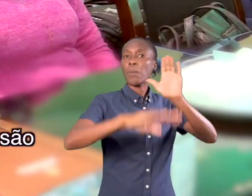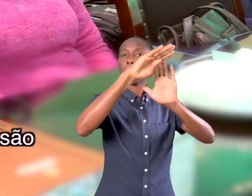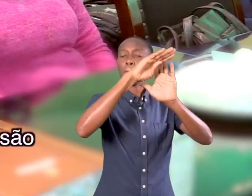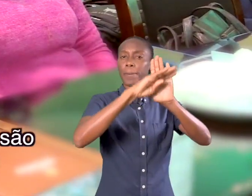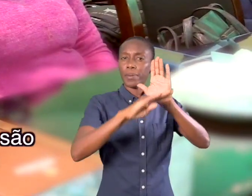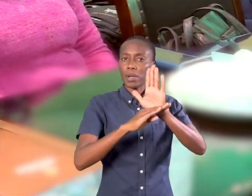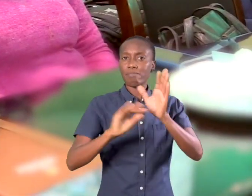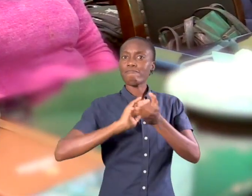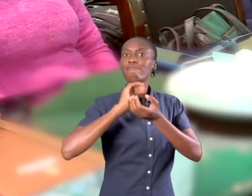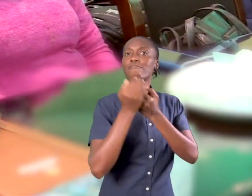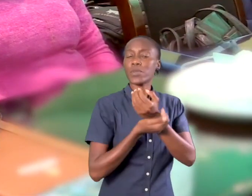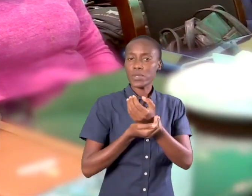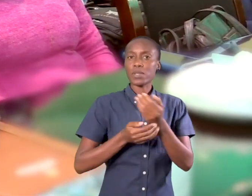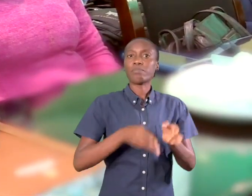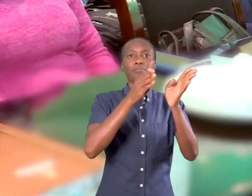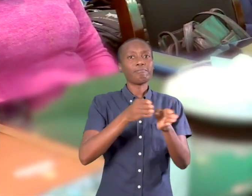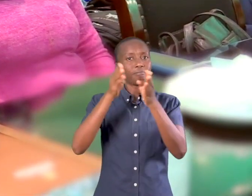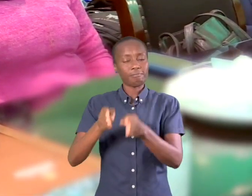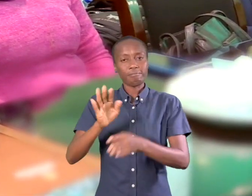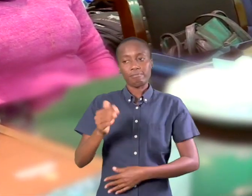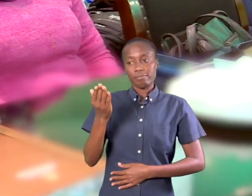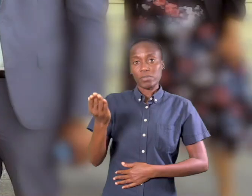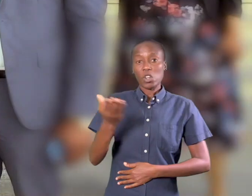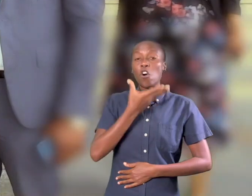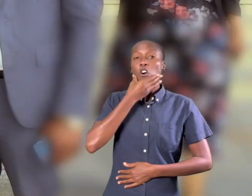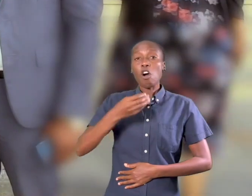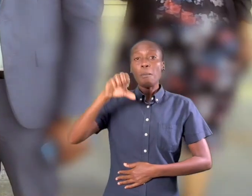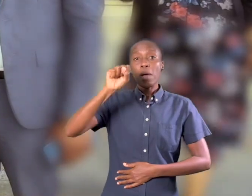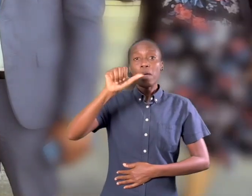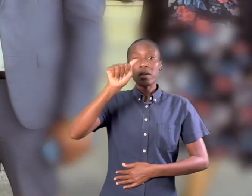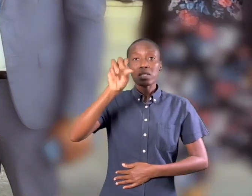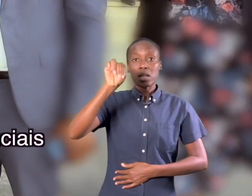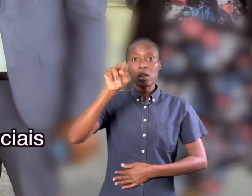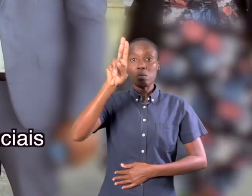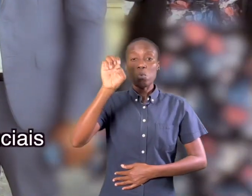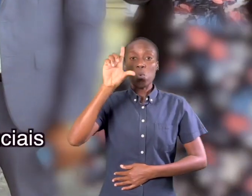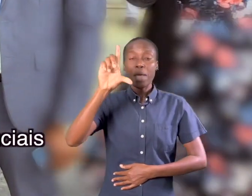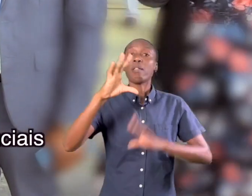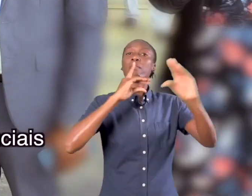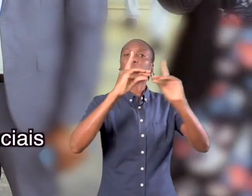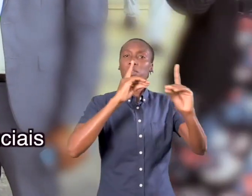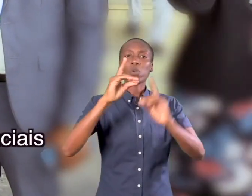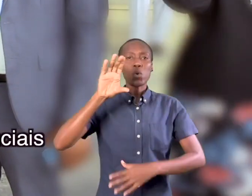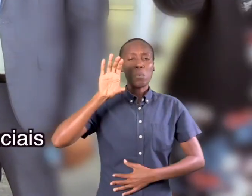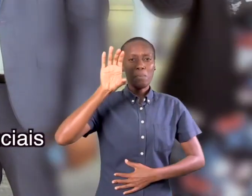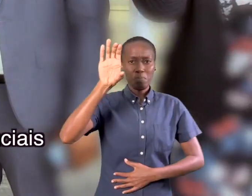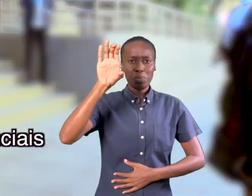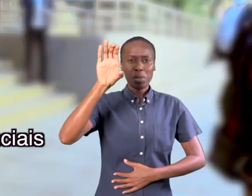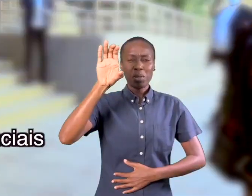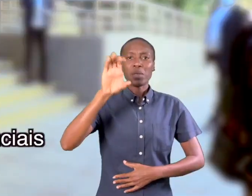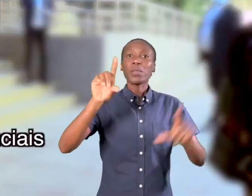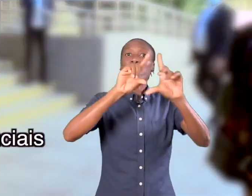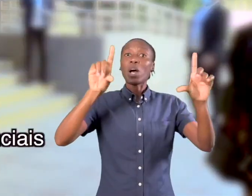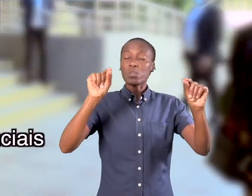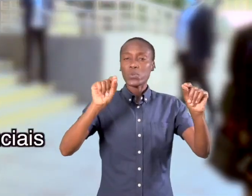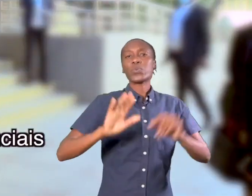5 programas de proteção social, segundo deu a conhecer Samuel Júnior, diretor de Serviços Provinciais